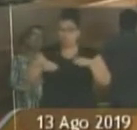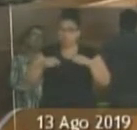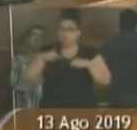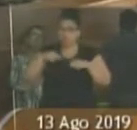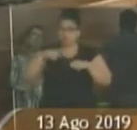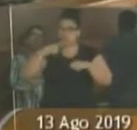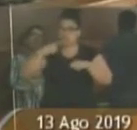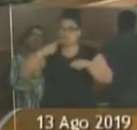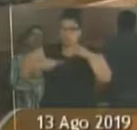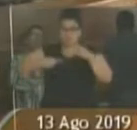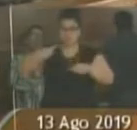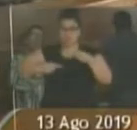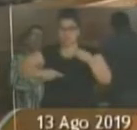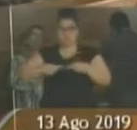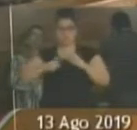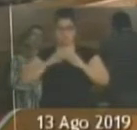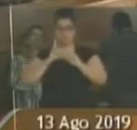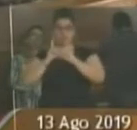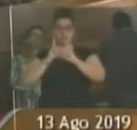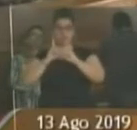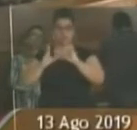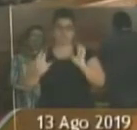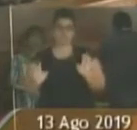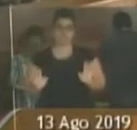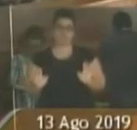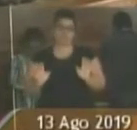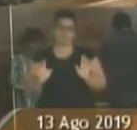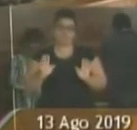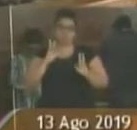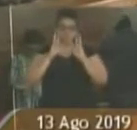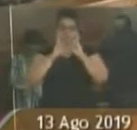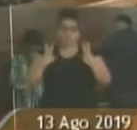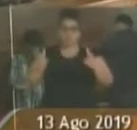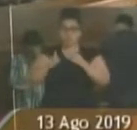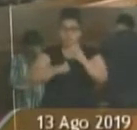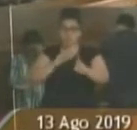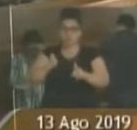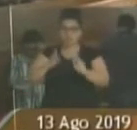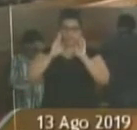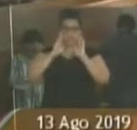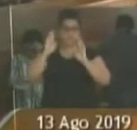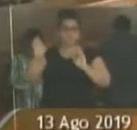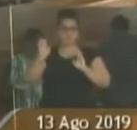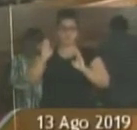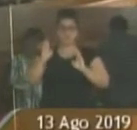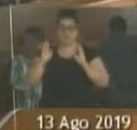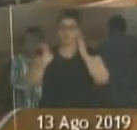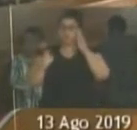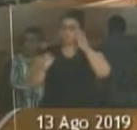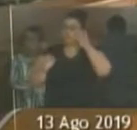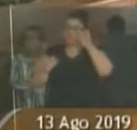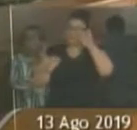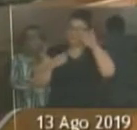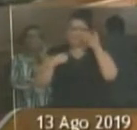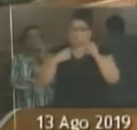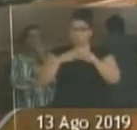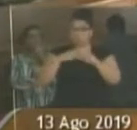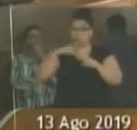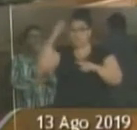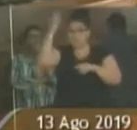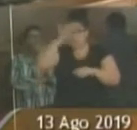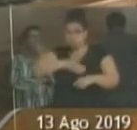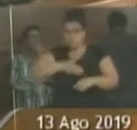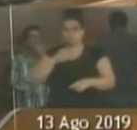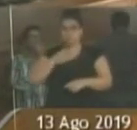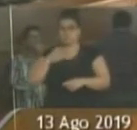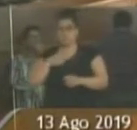política. Mas uma política que olhe não para o político, que olhe a política que olhe para a população. E o que eu falei aqui são números comprovados, não são